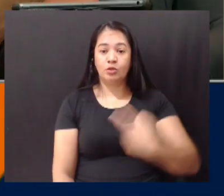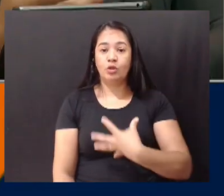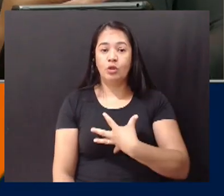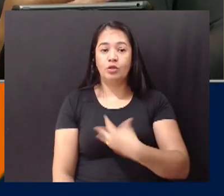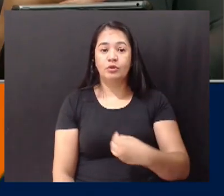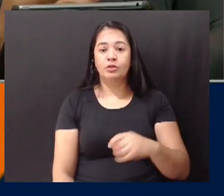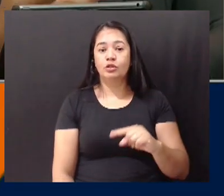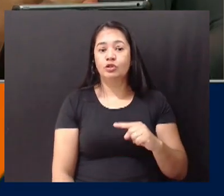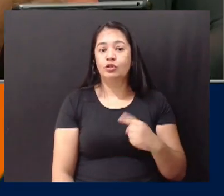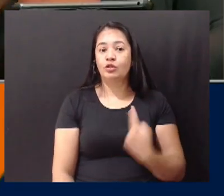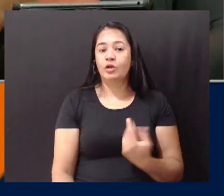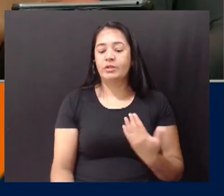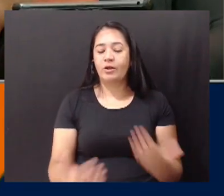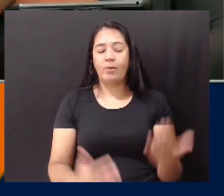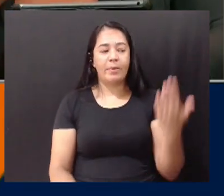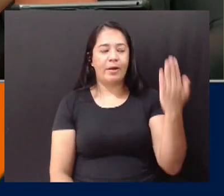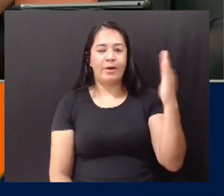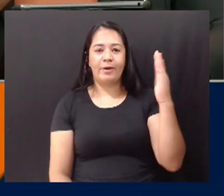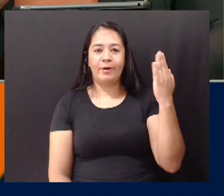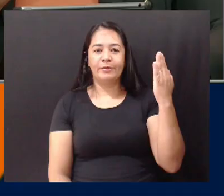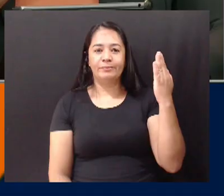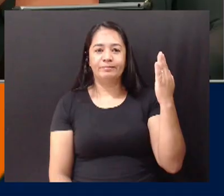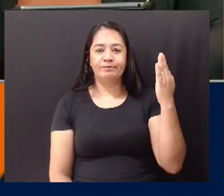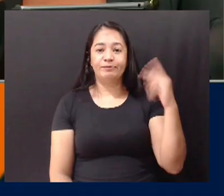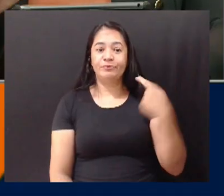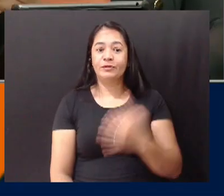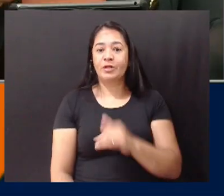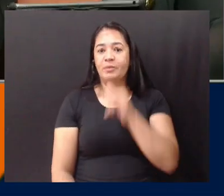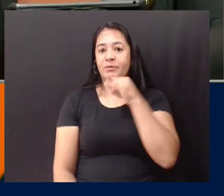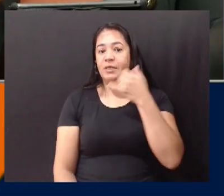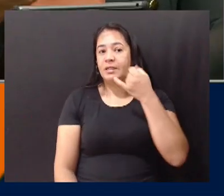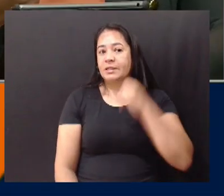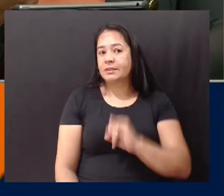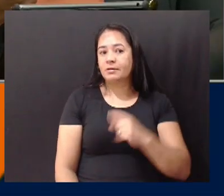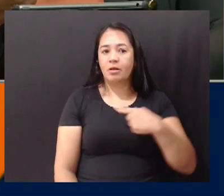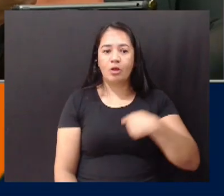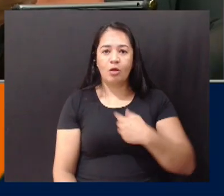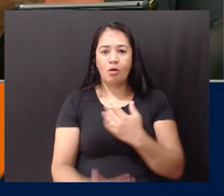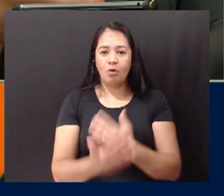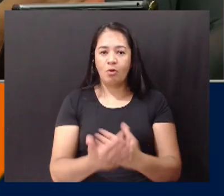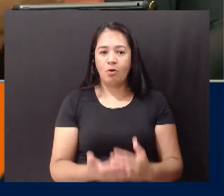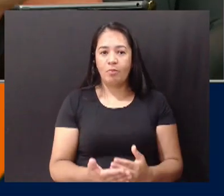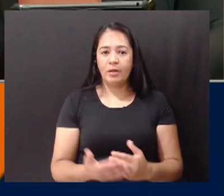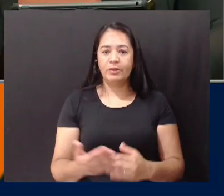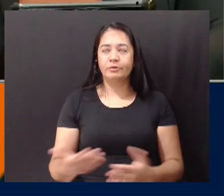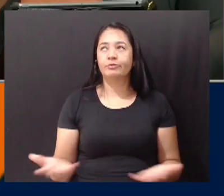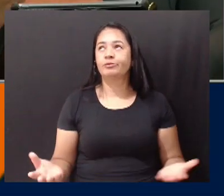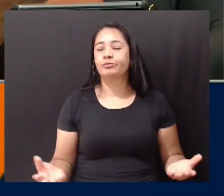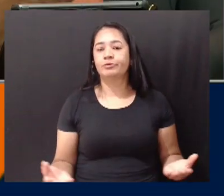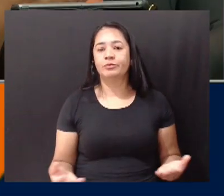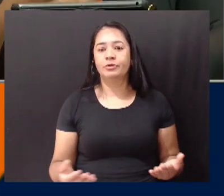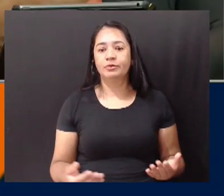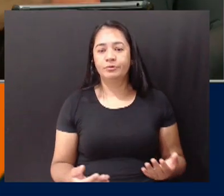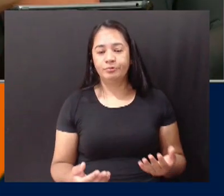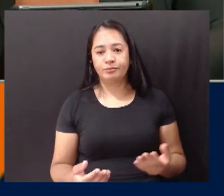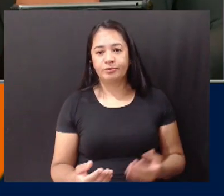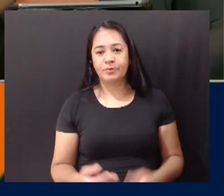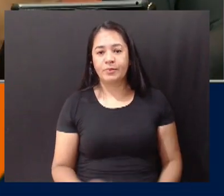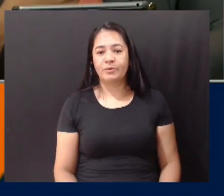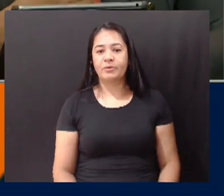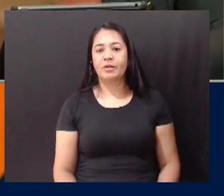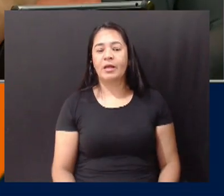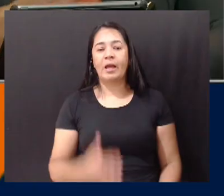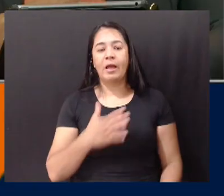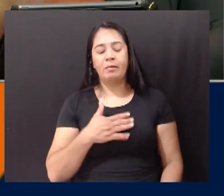somos exemplo. E aí, se eu começo a inserir esse manejo, né, manejar essa minha família,